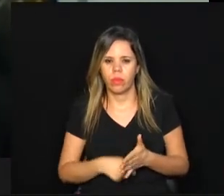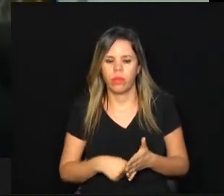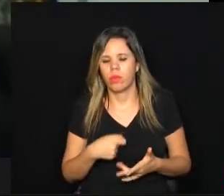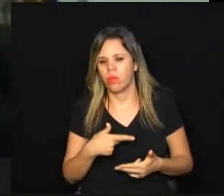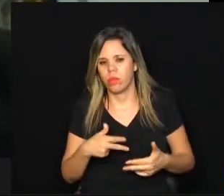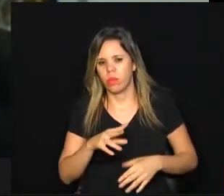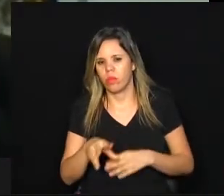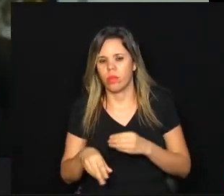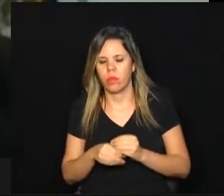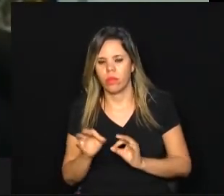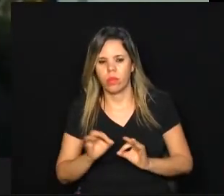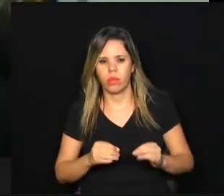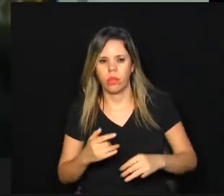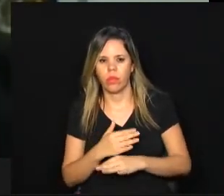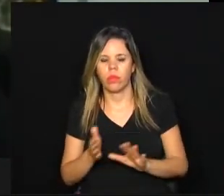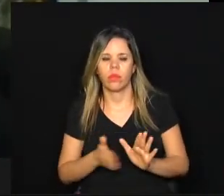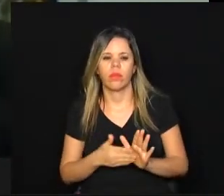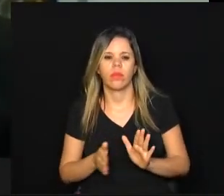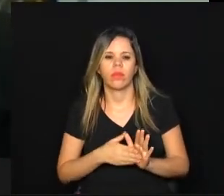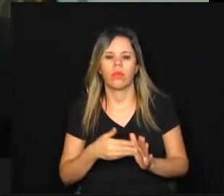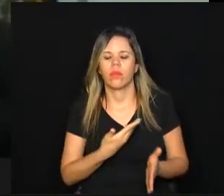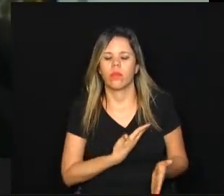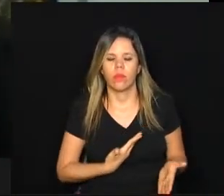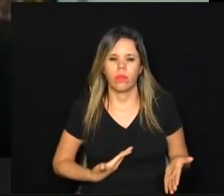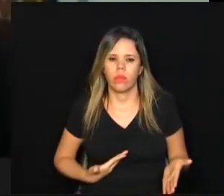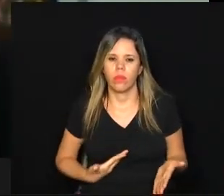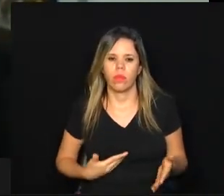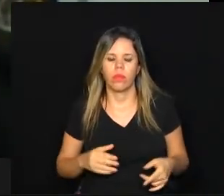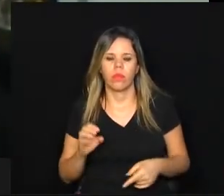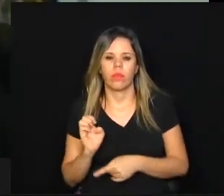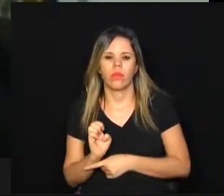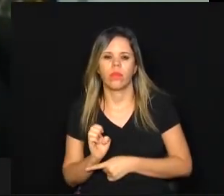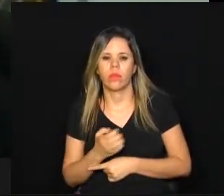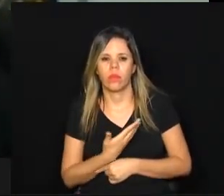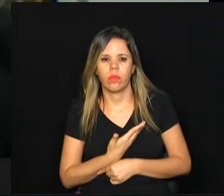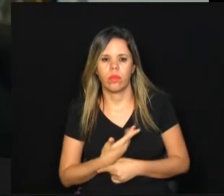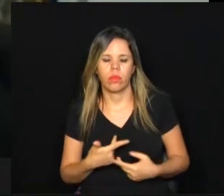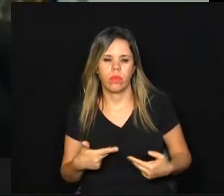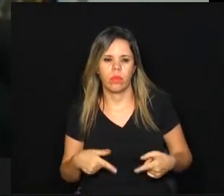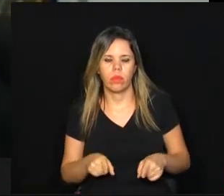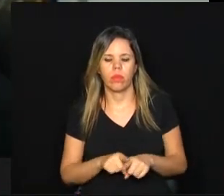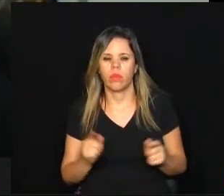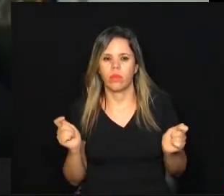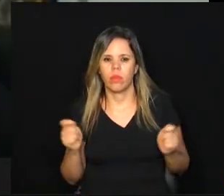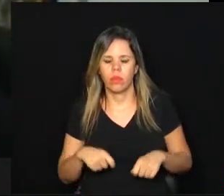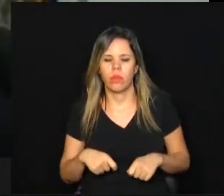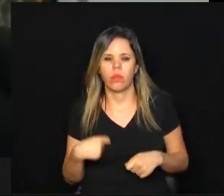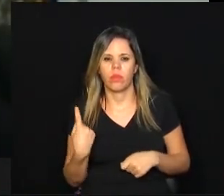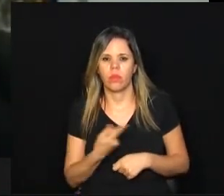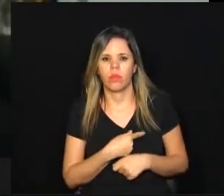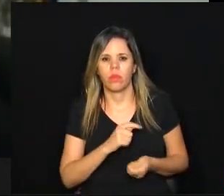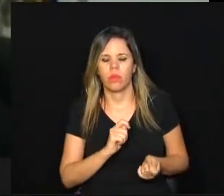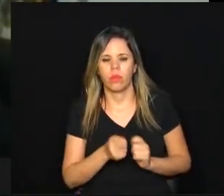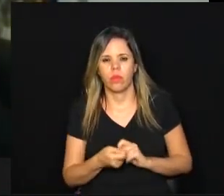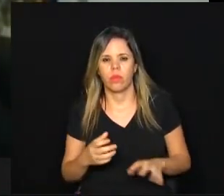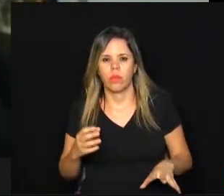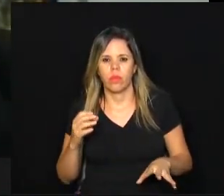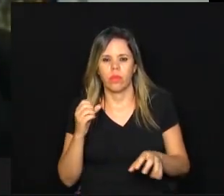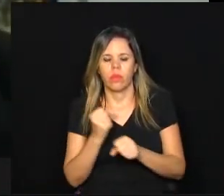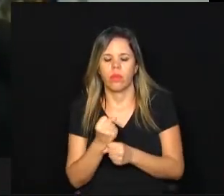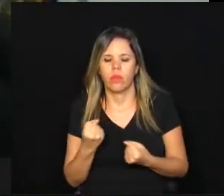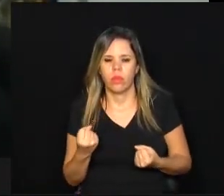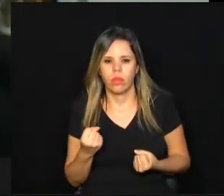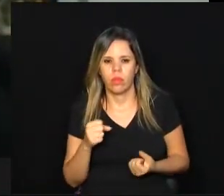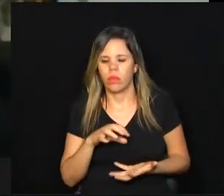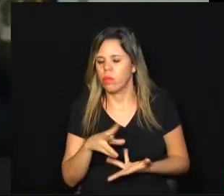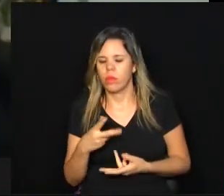de investimentos ofertados pelo próprio governo, seja do Estado, da União, foi possível nós equacionarmos a universalização?